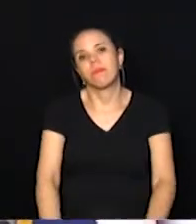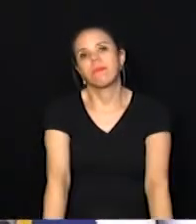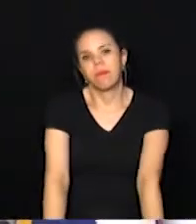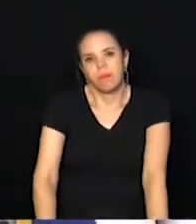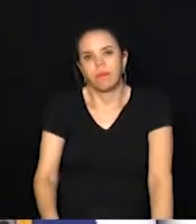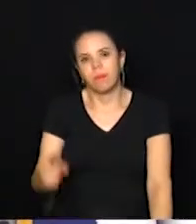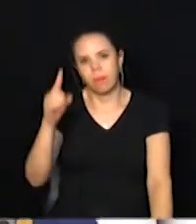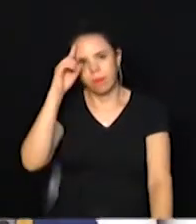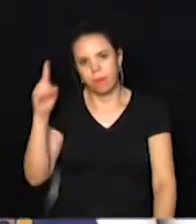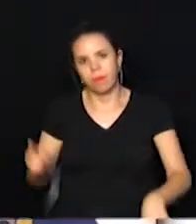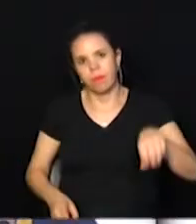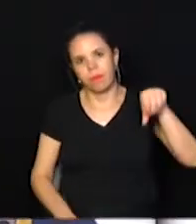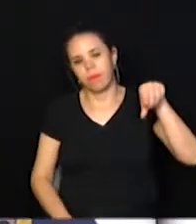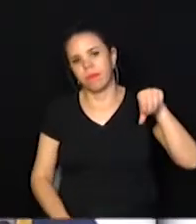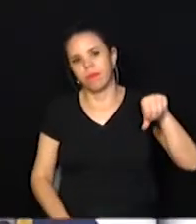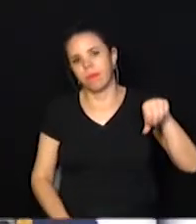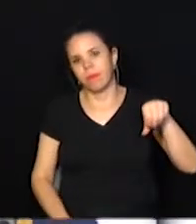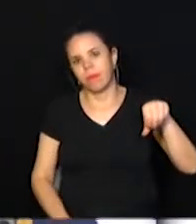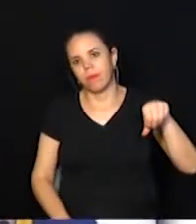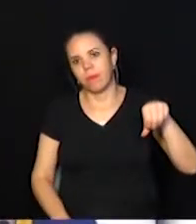9. O dia 9.